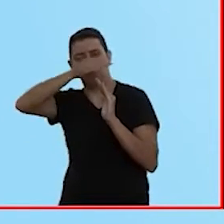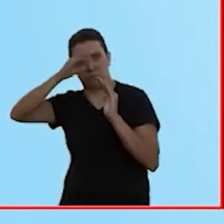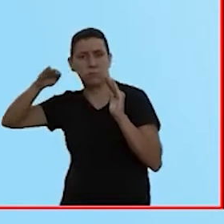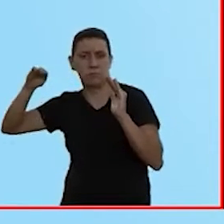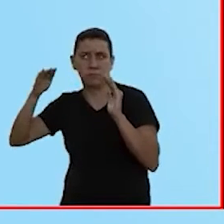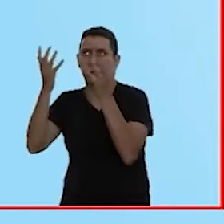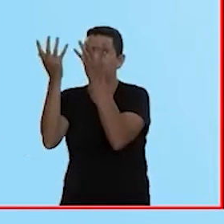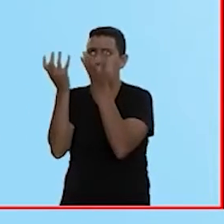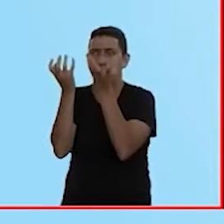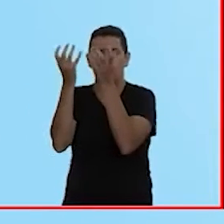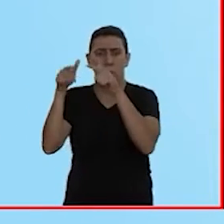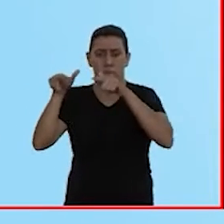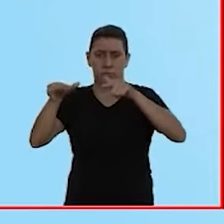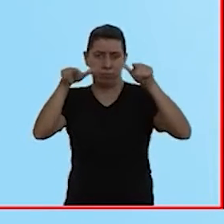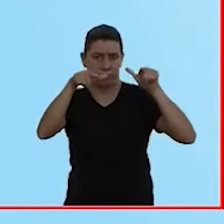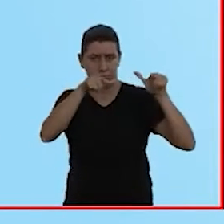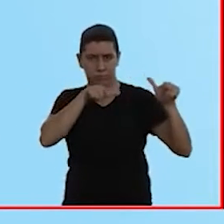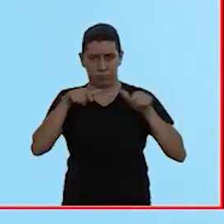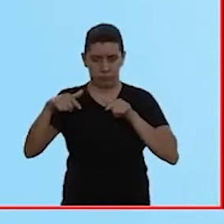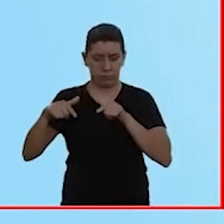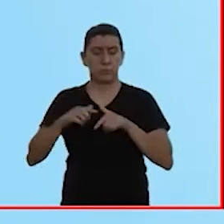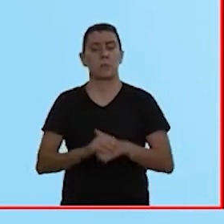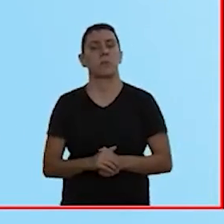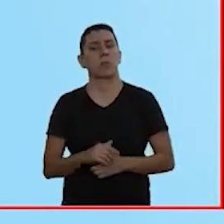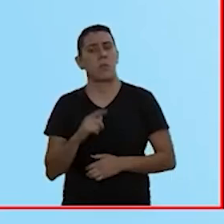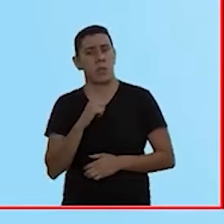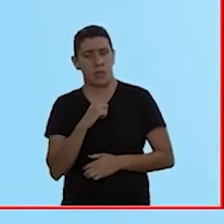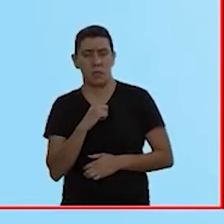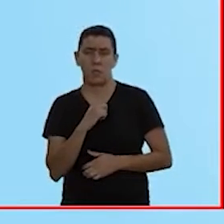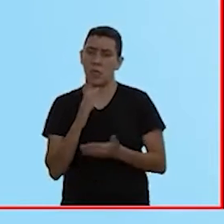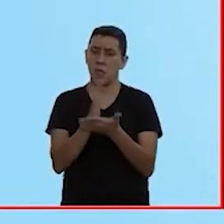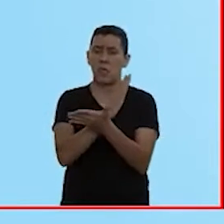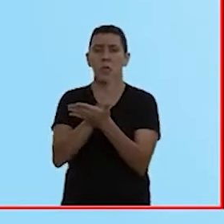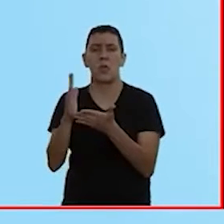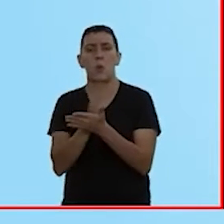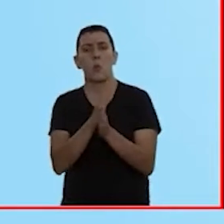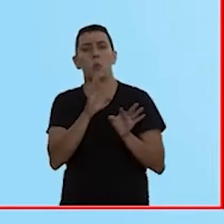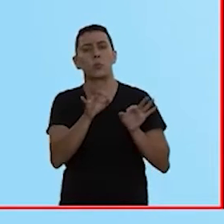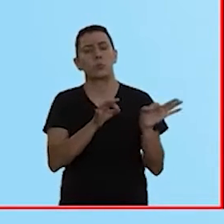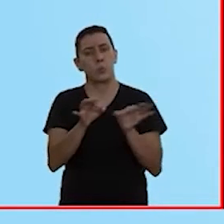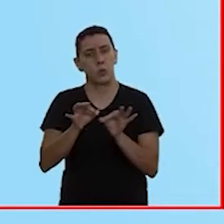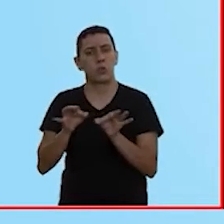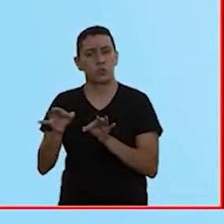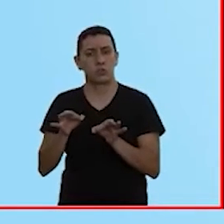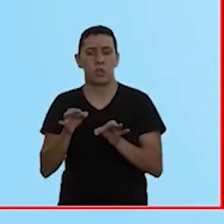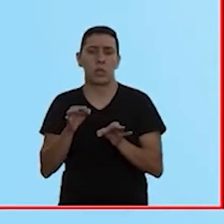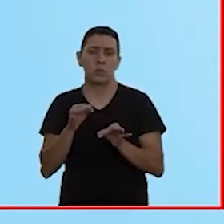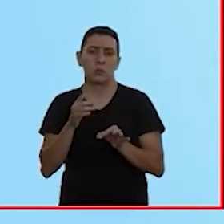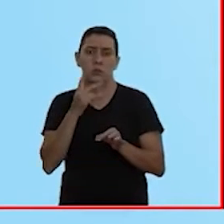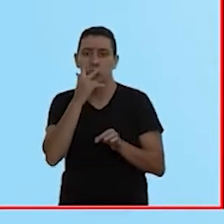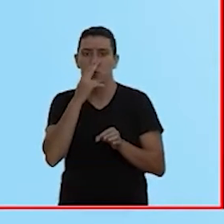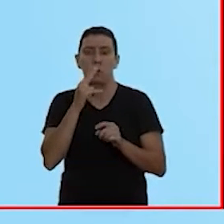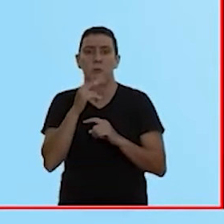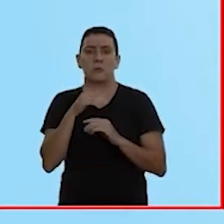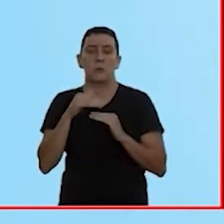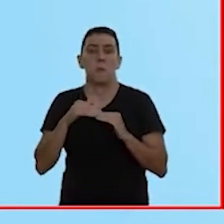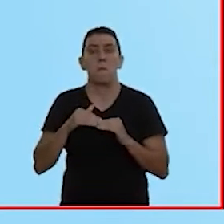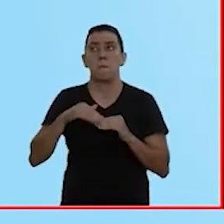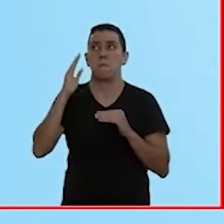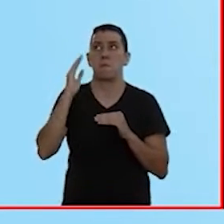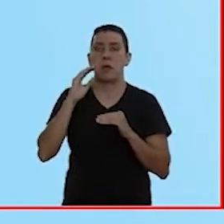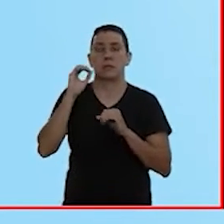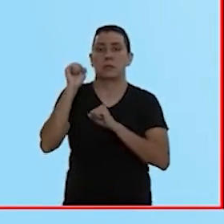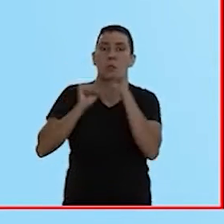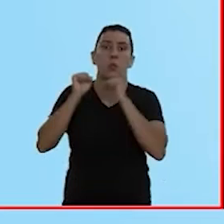Existe algum projeto alguns projetos aí é de centenas de negócios no cenário comercial